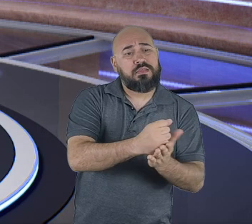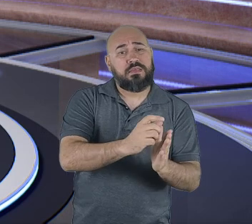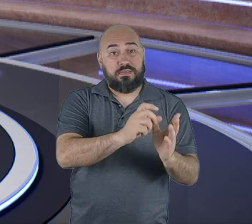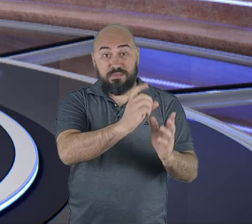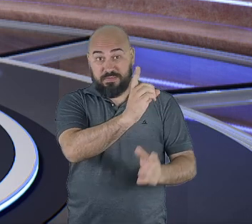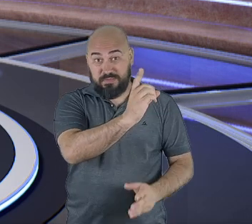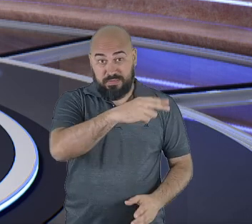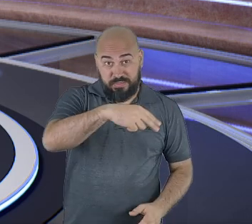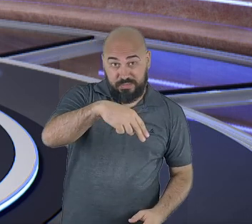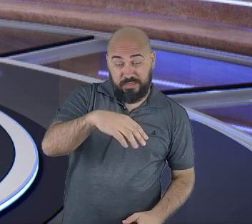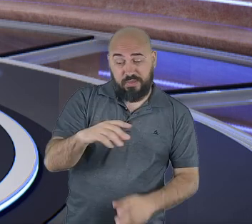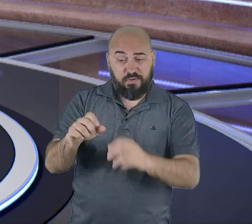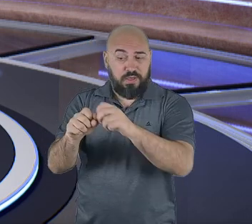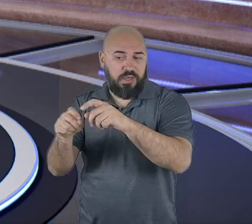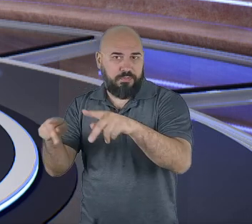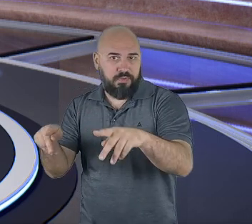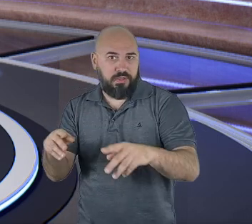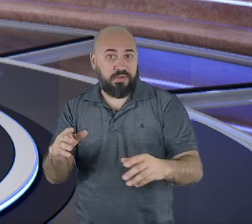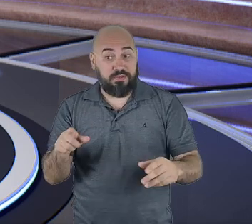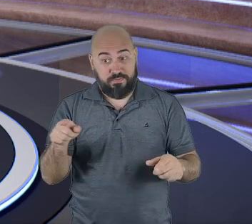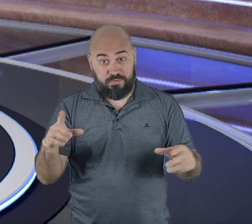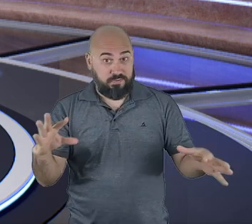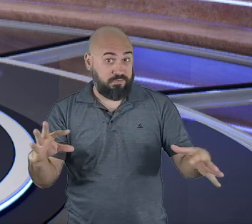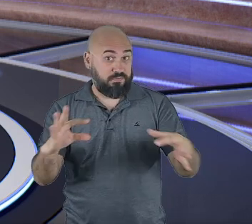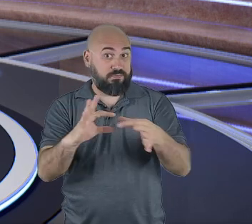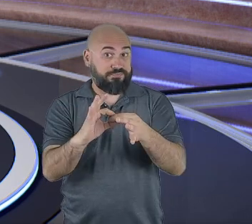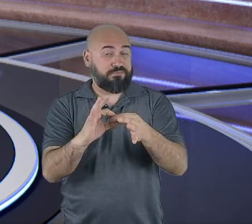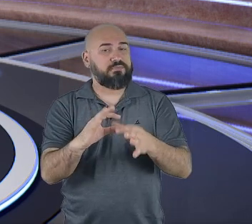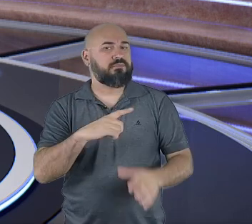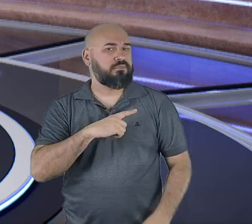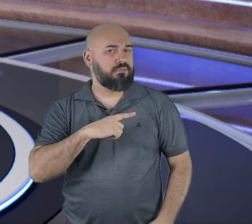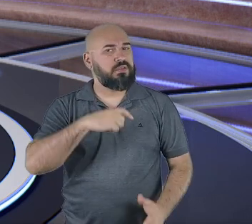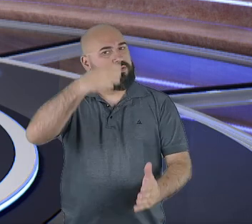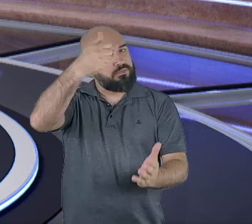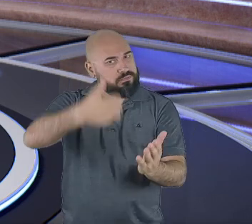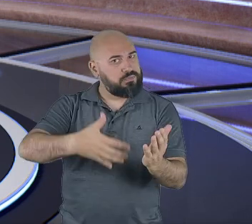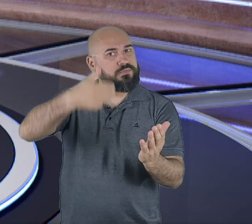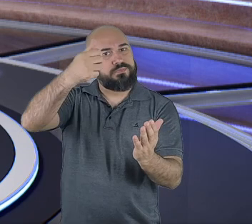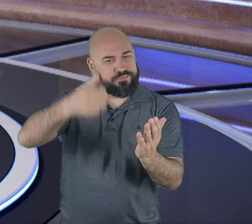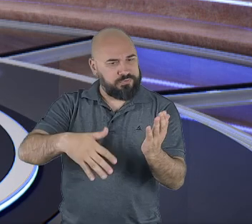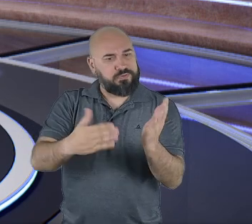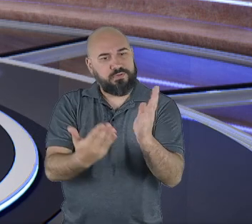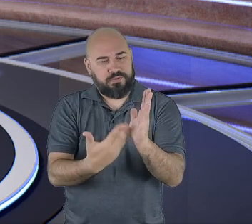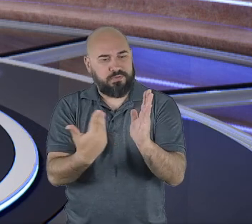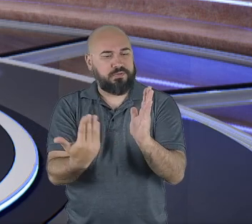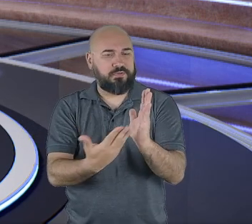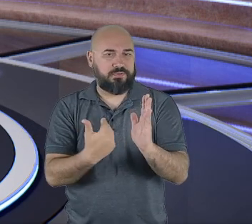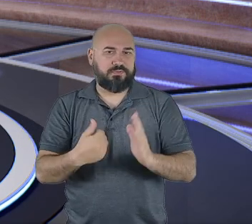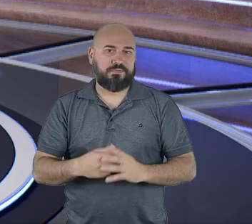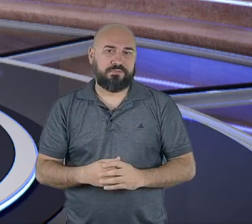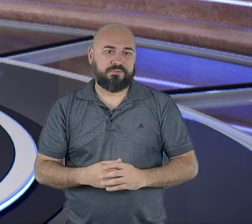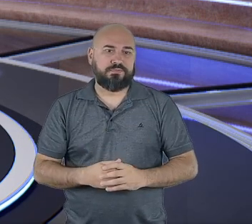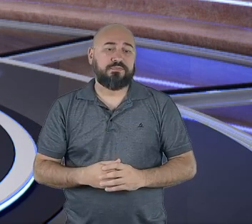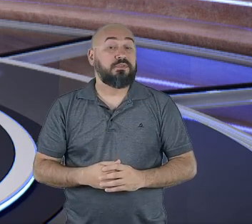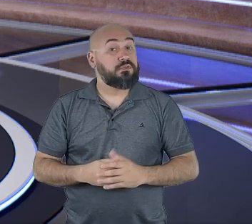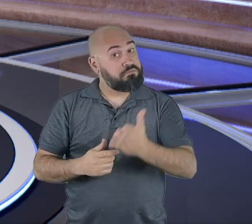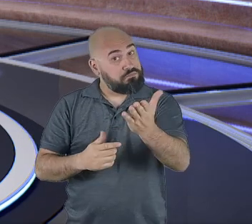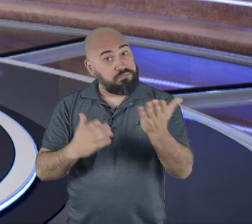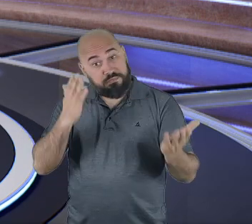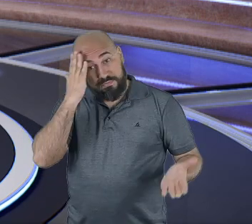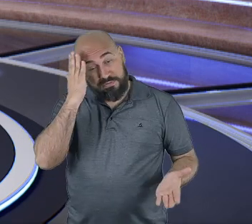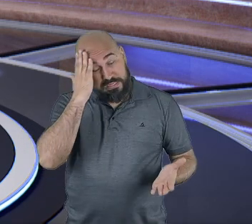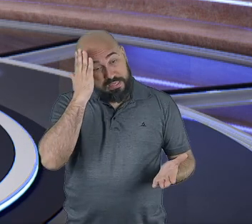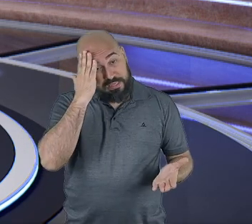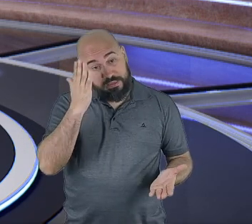e Apocalipse, que são os 2 maiores livros que falam sobre os eventos finais da história do mundo. Sabe